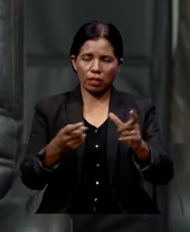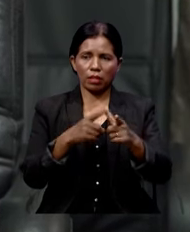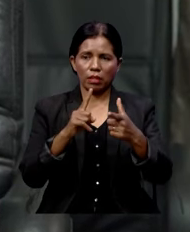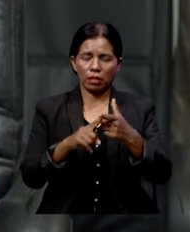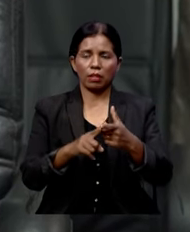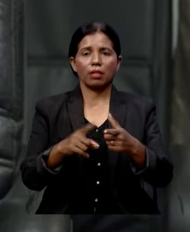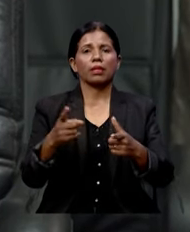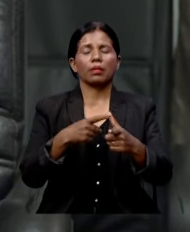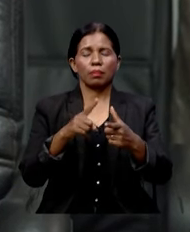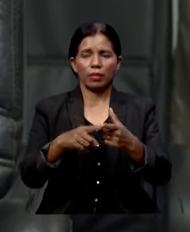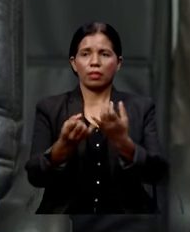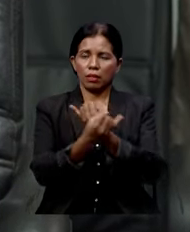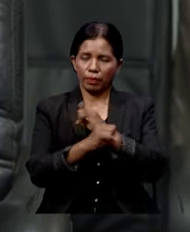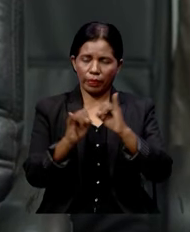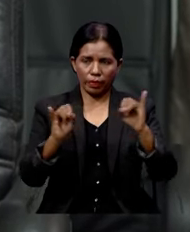Mayuguá